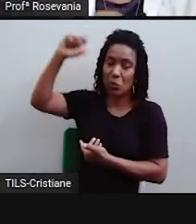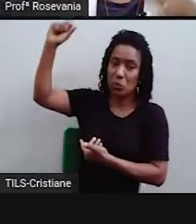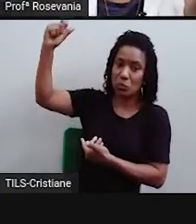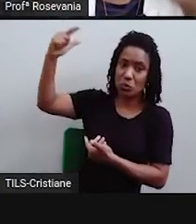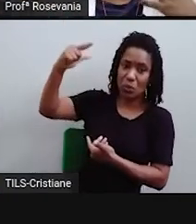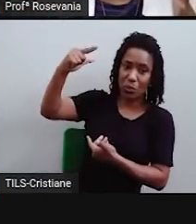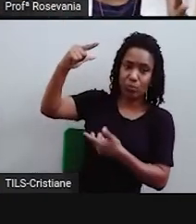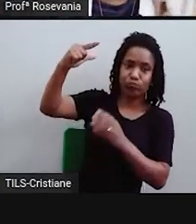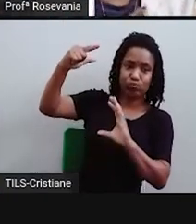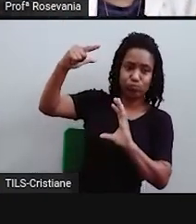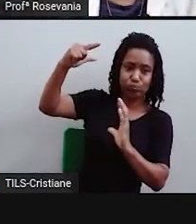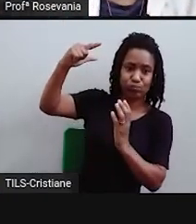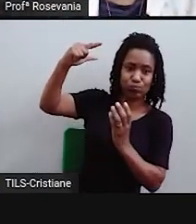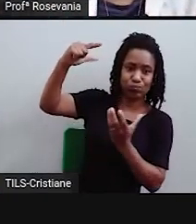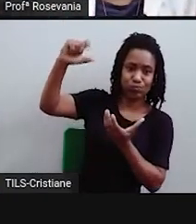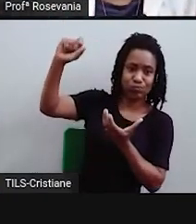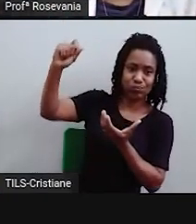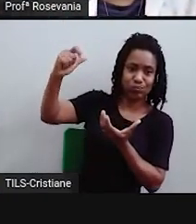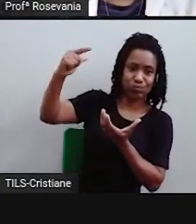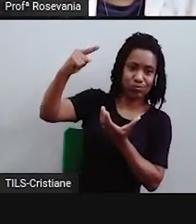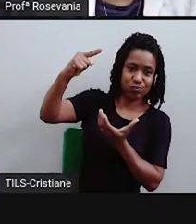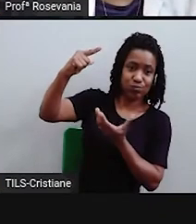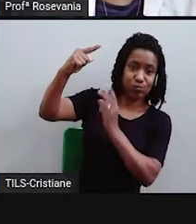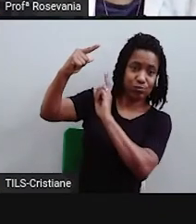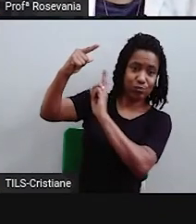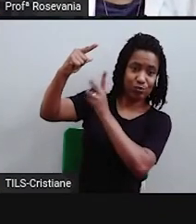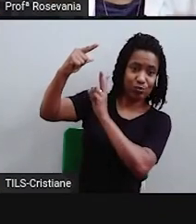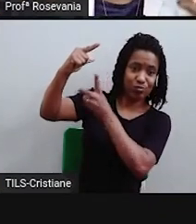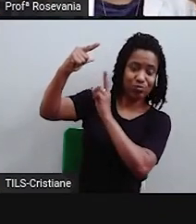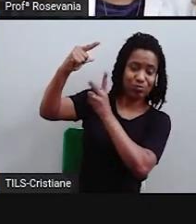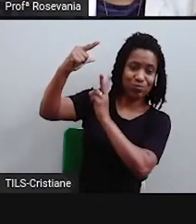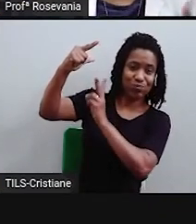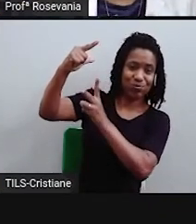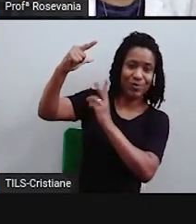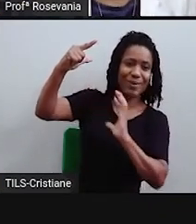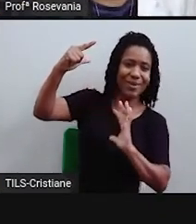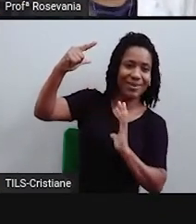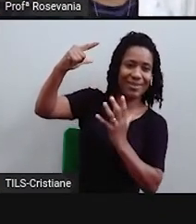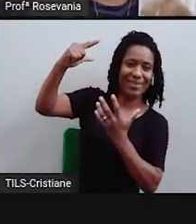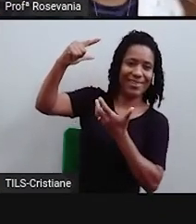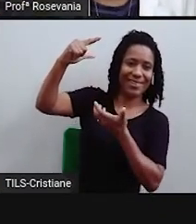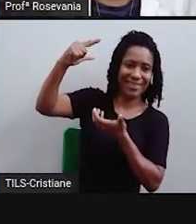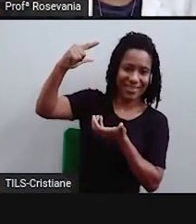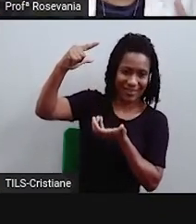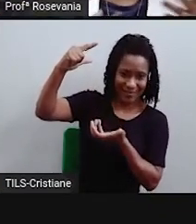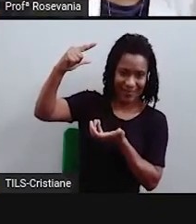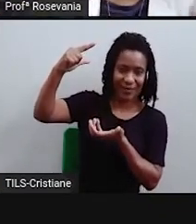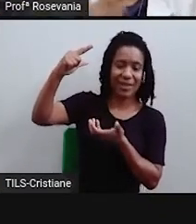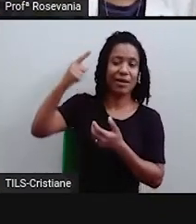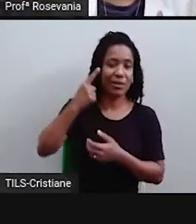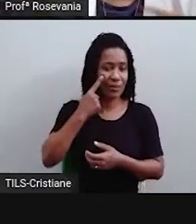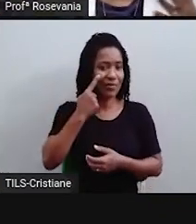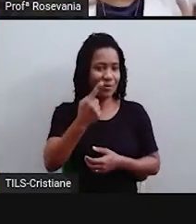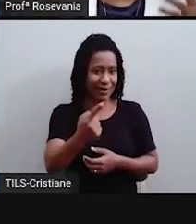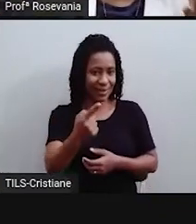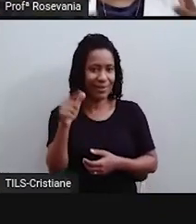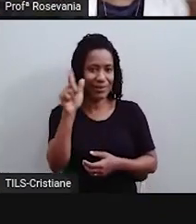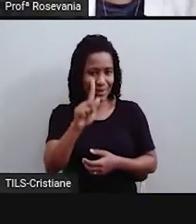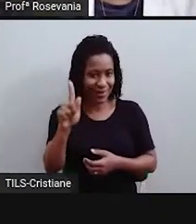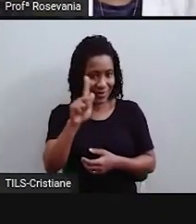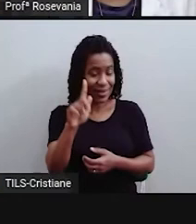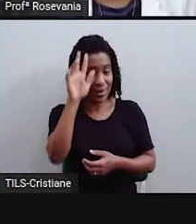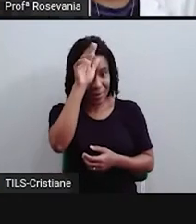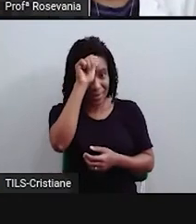rotação, que a gente ainda vai falar, né, futuramente sobre ele. Mas você é esperta, já teve aula de ciências aí, né, já viu mais ou